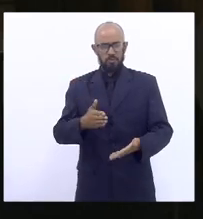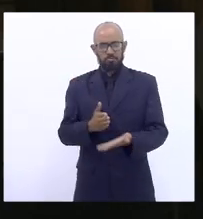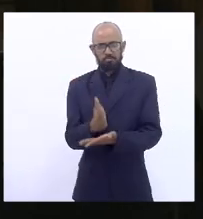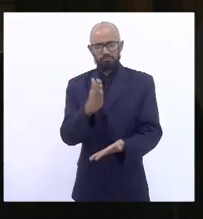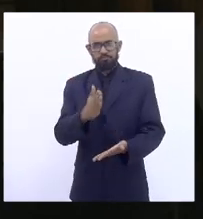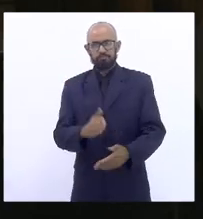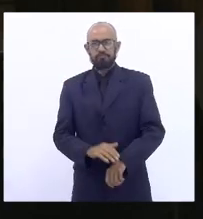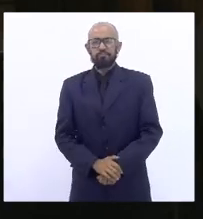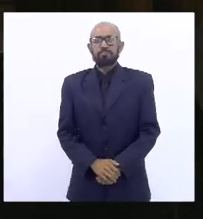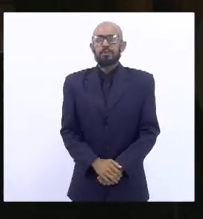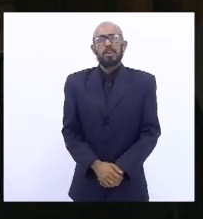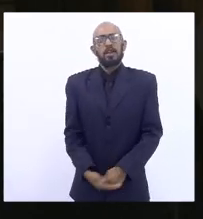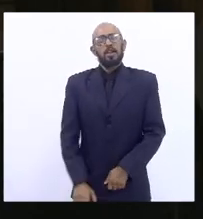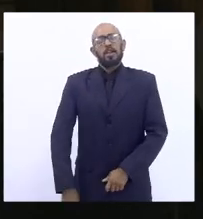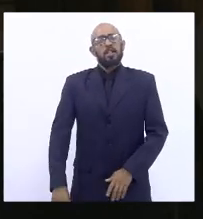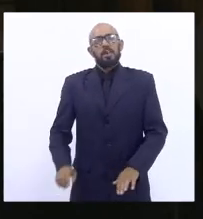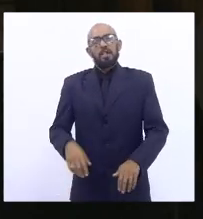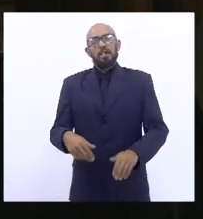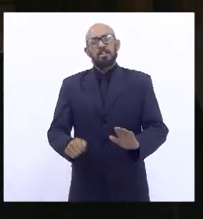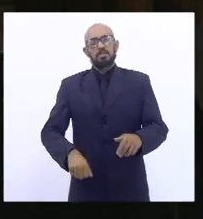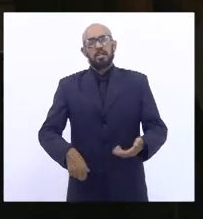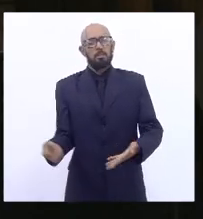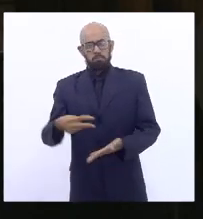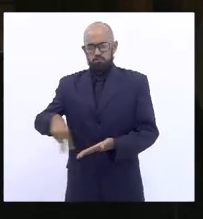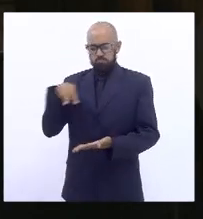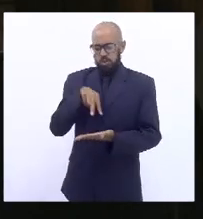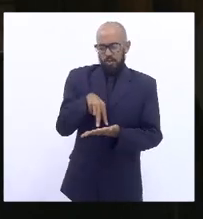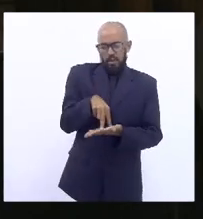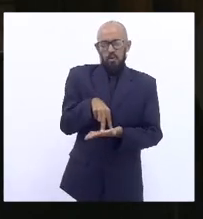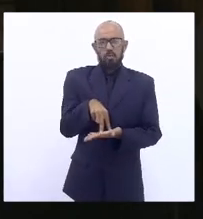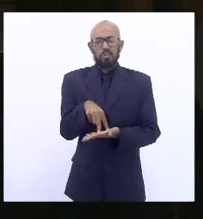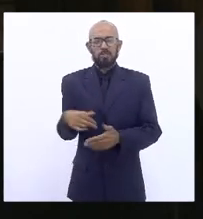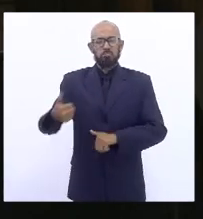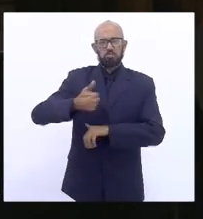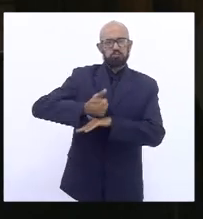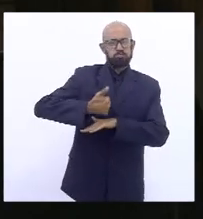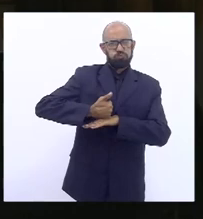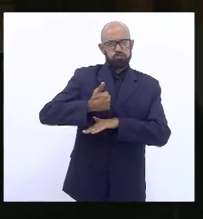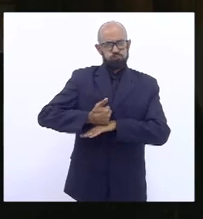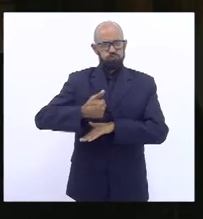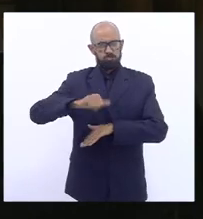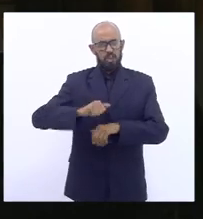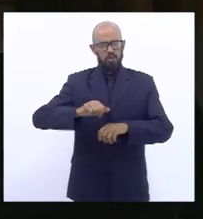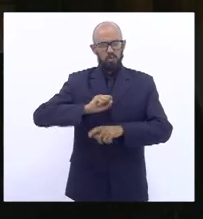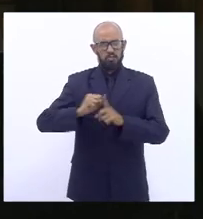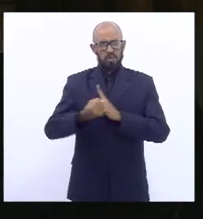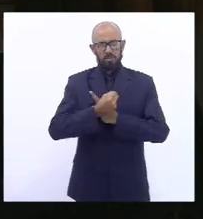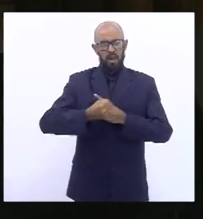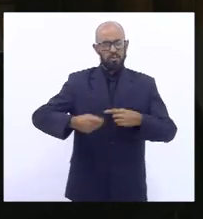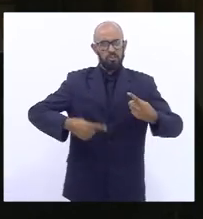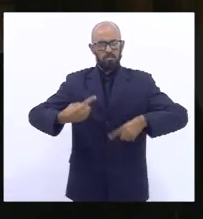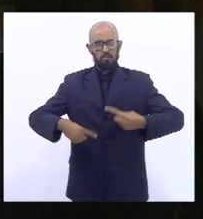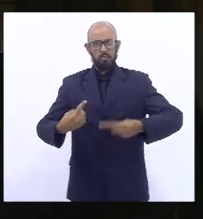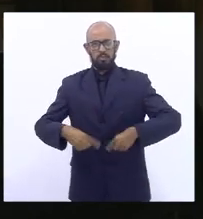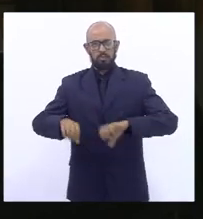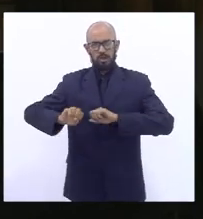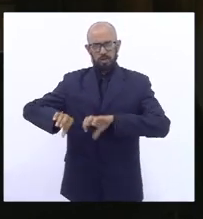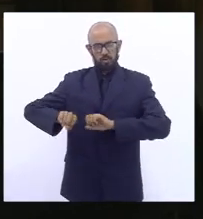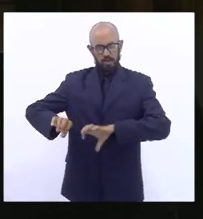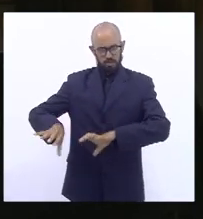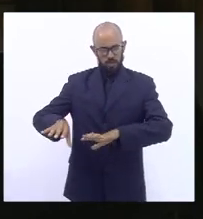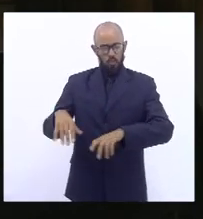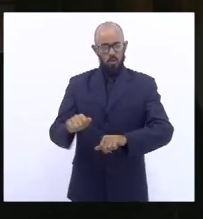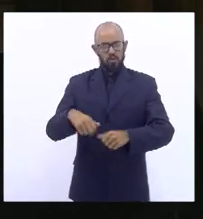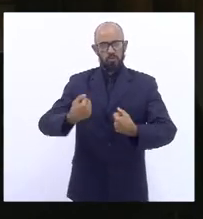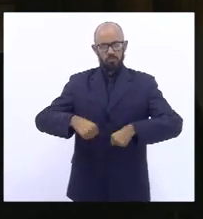o protagonismo e o papel das mulheres na sociedade, na política e no processo educacional. A gente precisa lutar para que cada vez